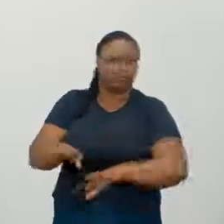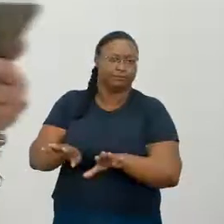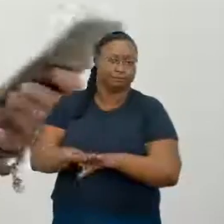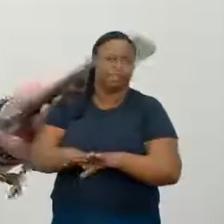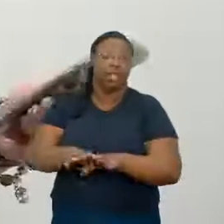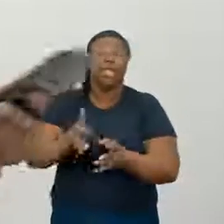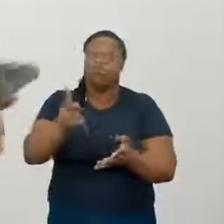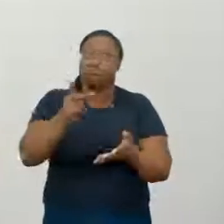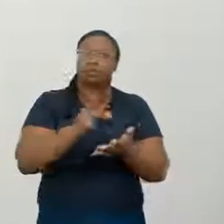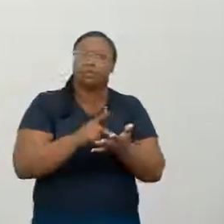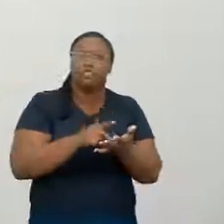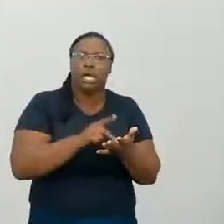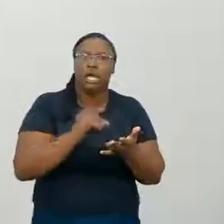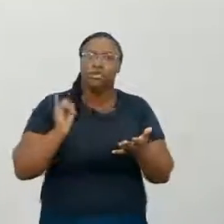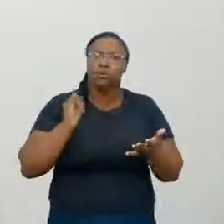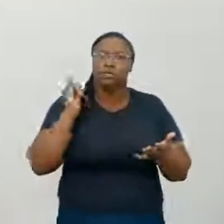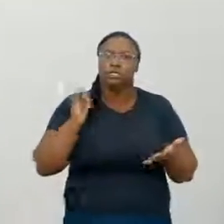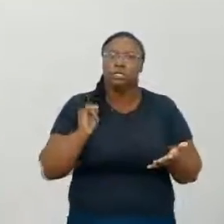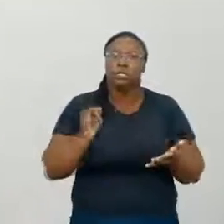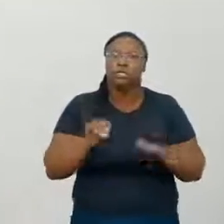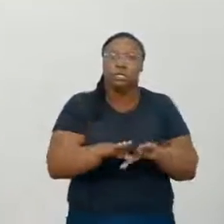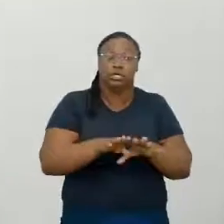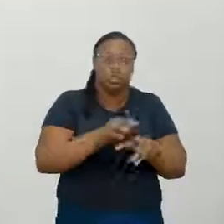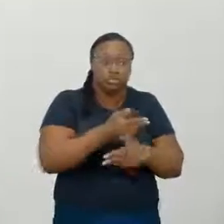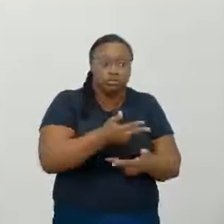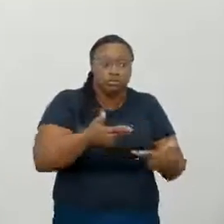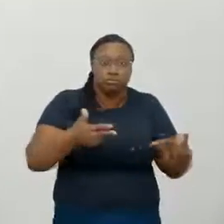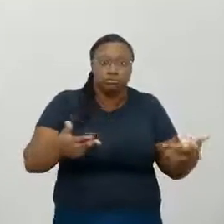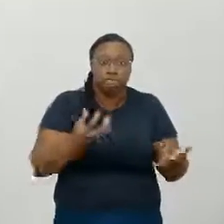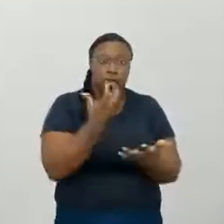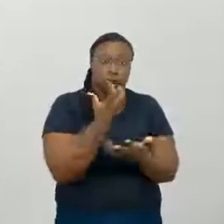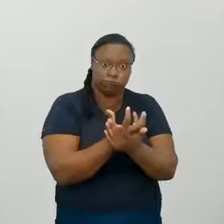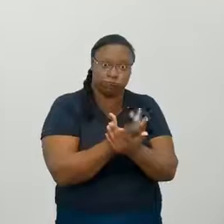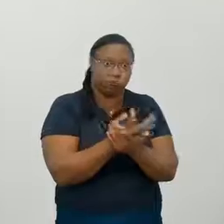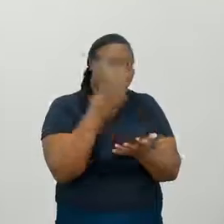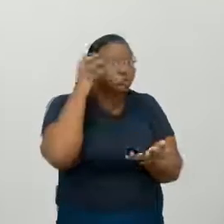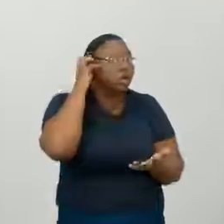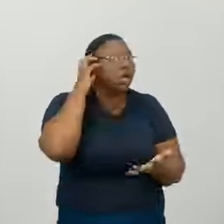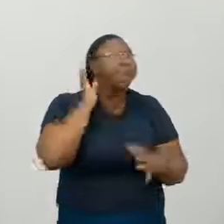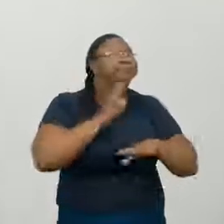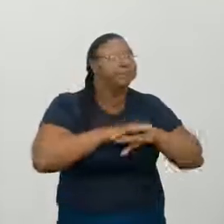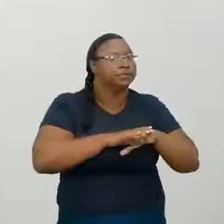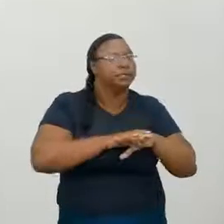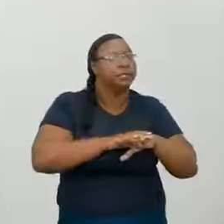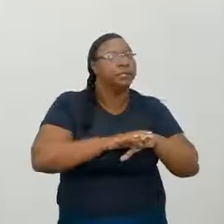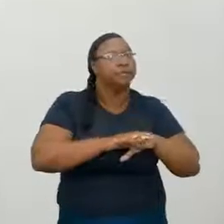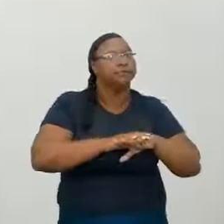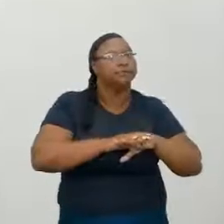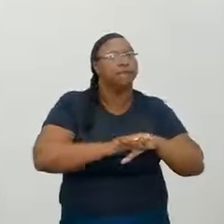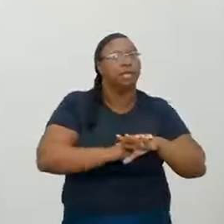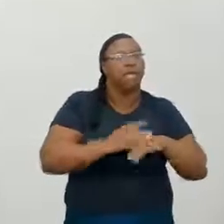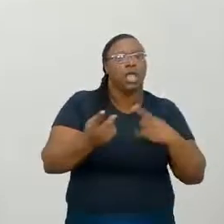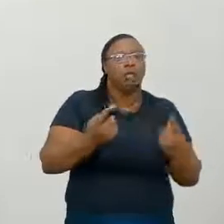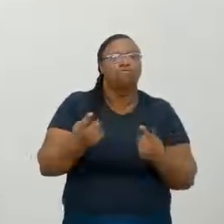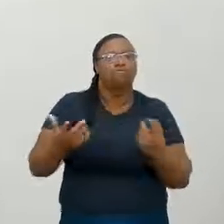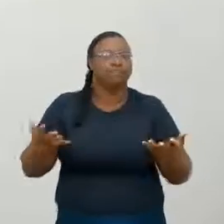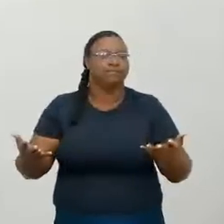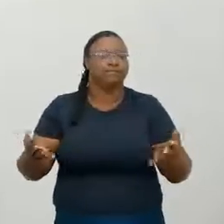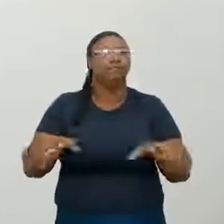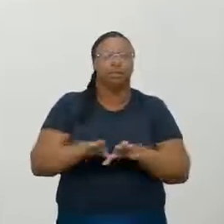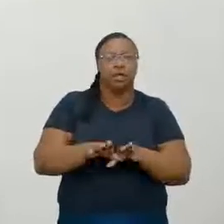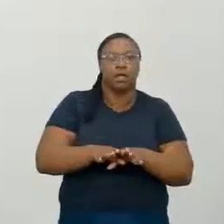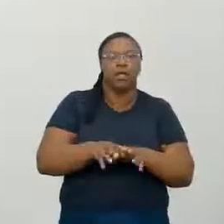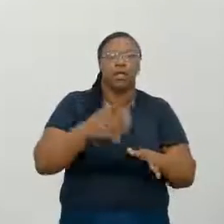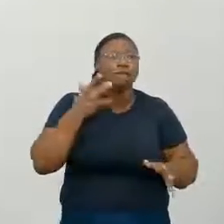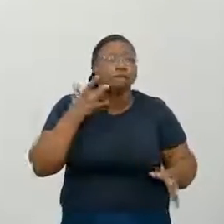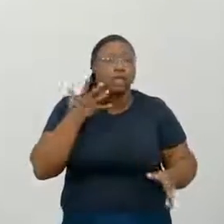uma pulverização de assuntos, né, que são tratados em podcasts. A própria dinâmica, né, do que é feito um podcast. Então é